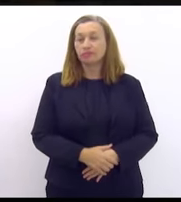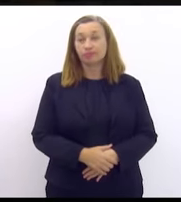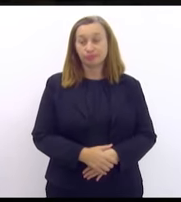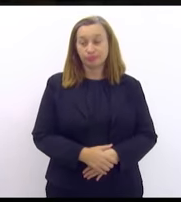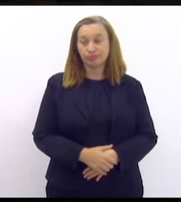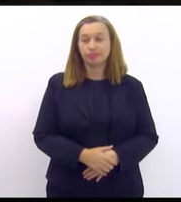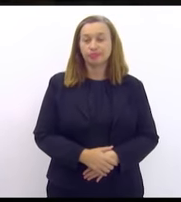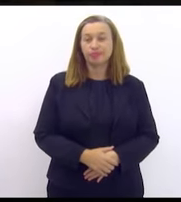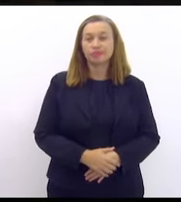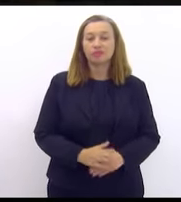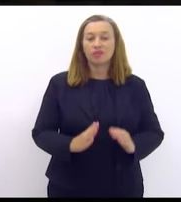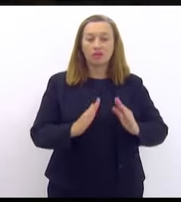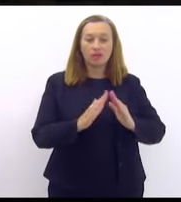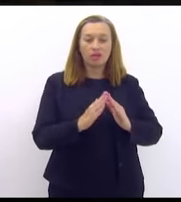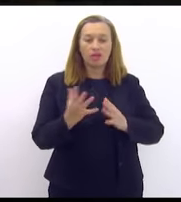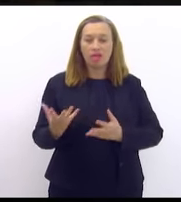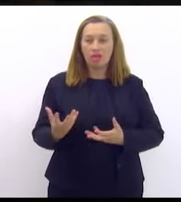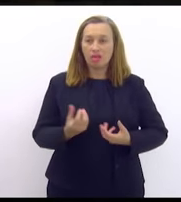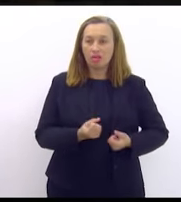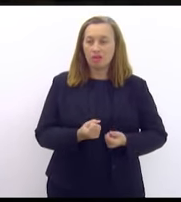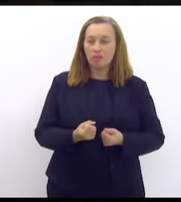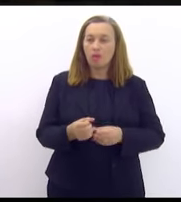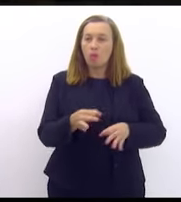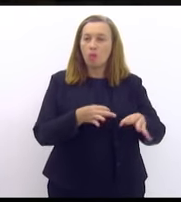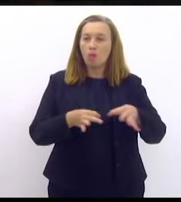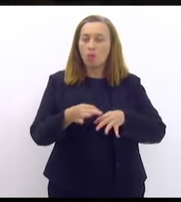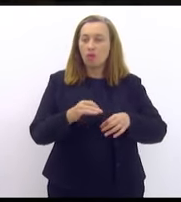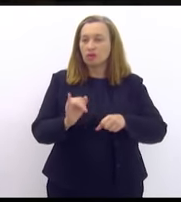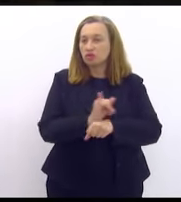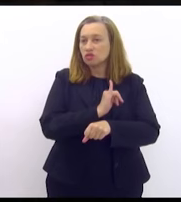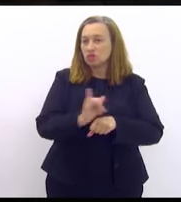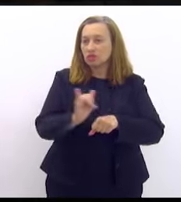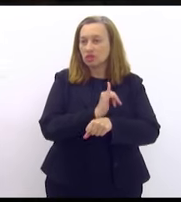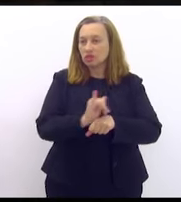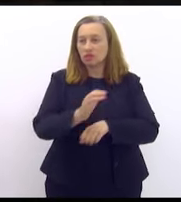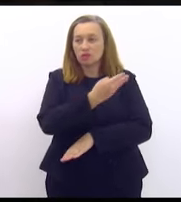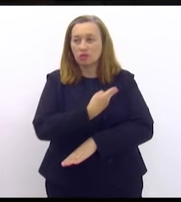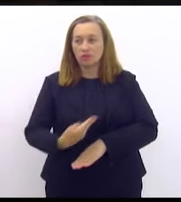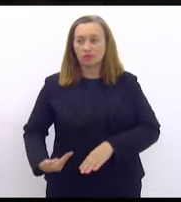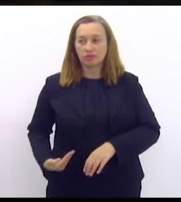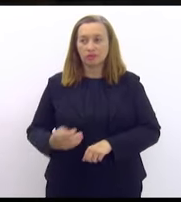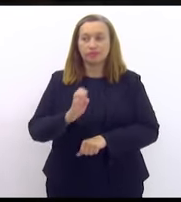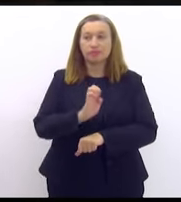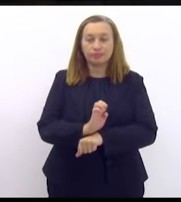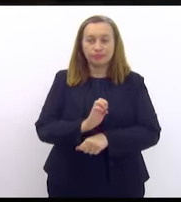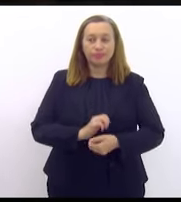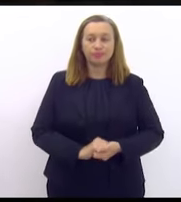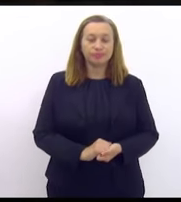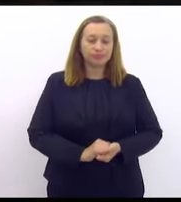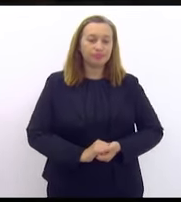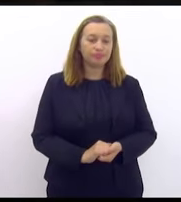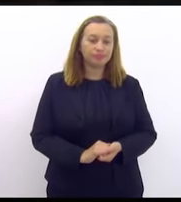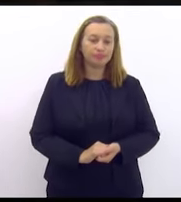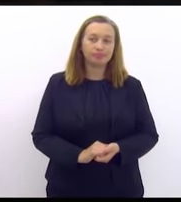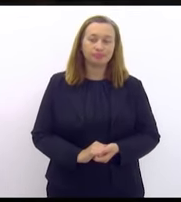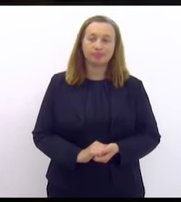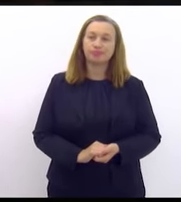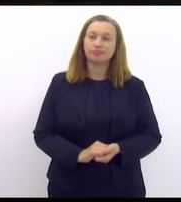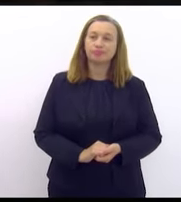Casa recebe um plano estratégico do Governo do Estado para embasar o